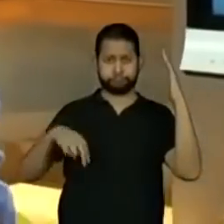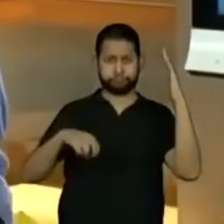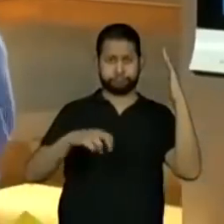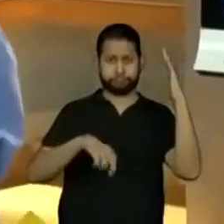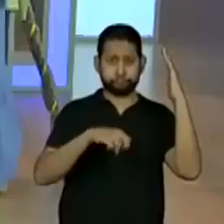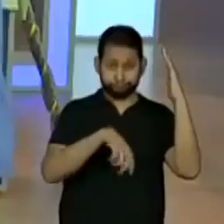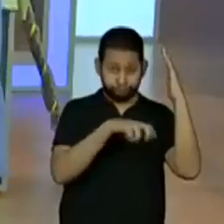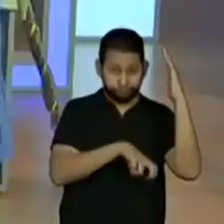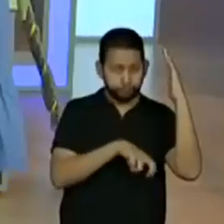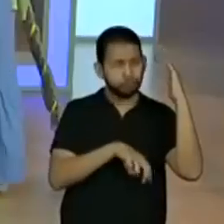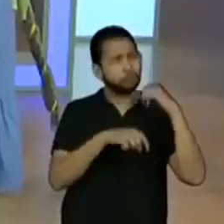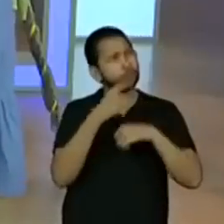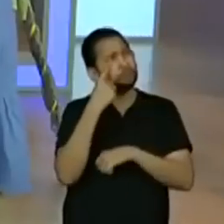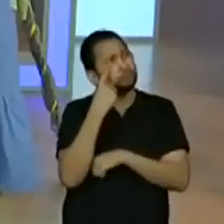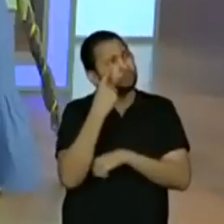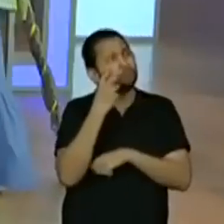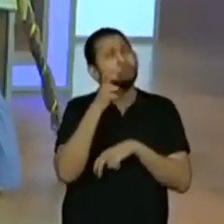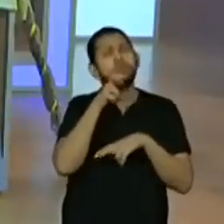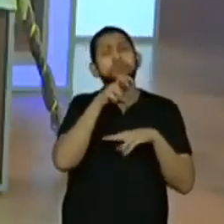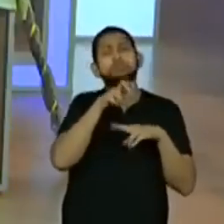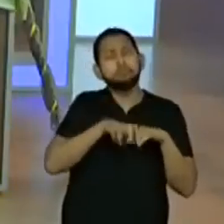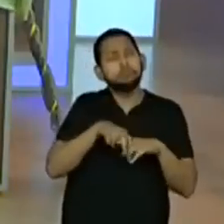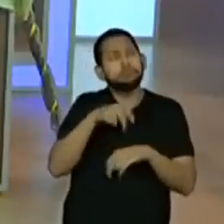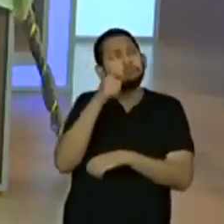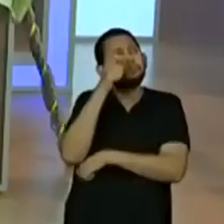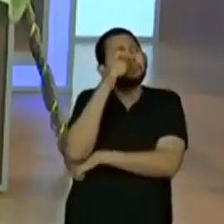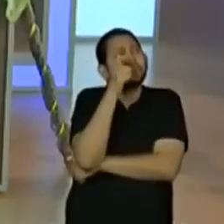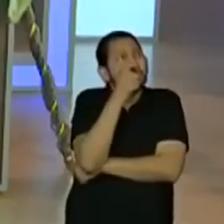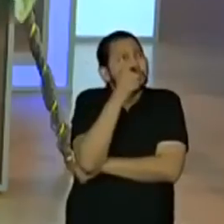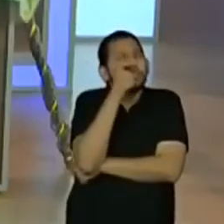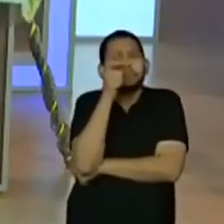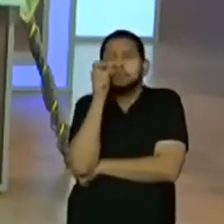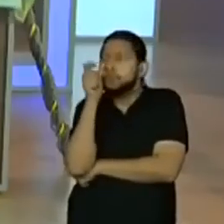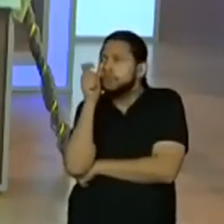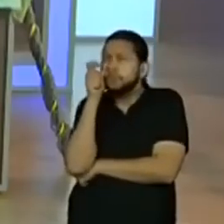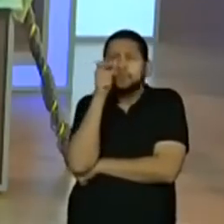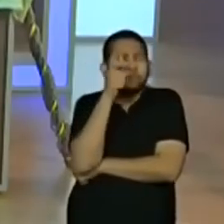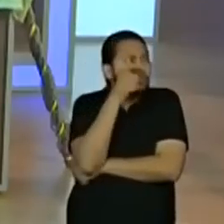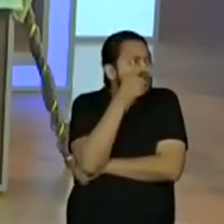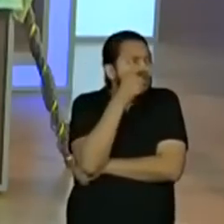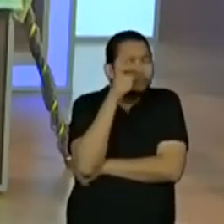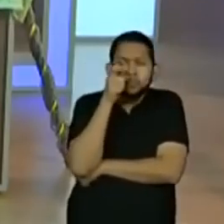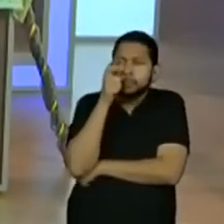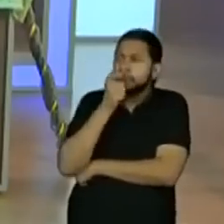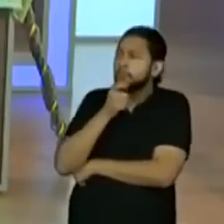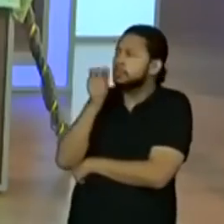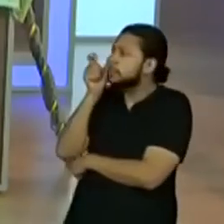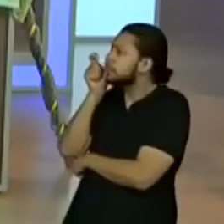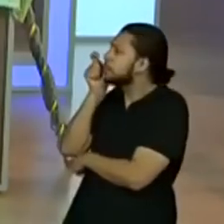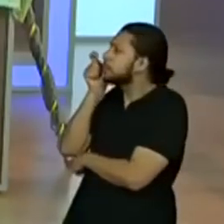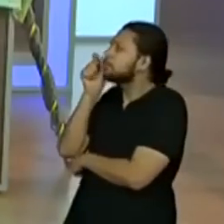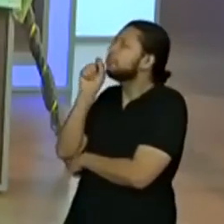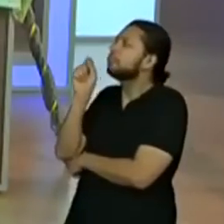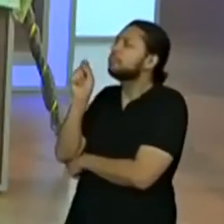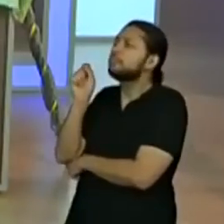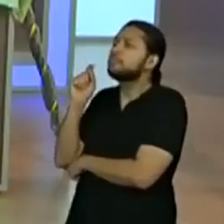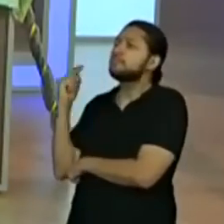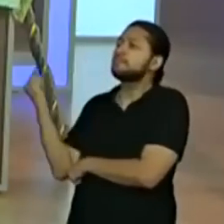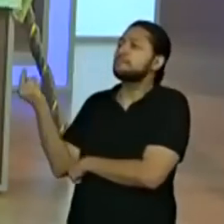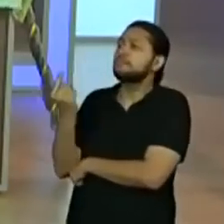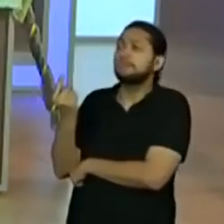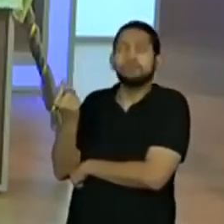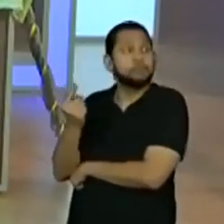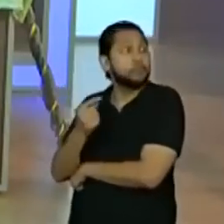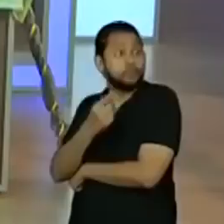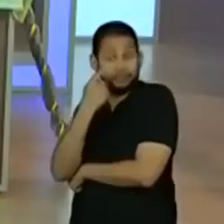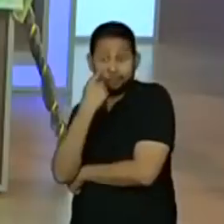a macieira e ficou embaixo dela, observando para ver quem estava roubando